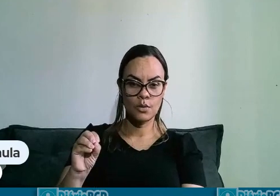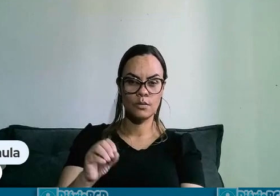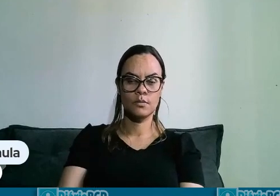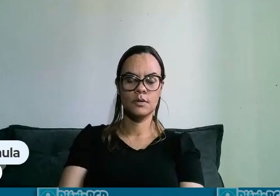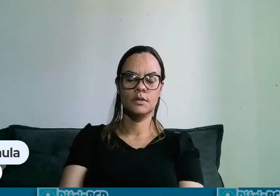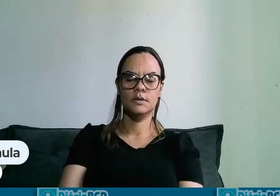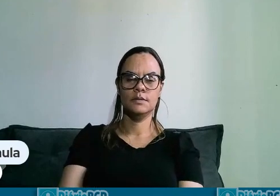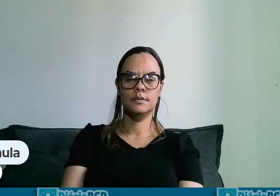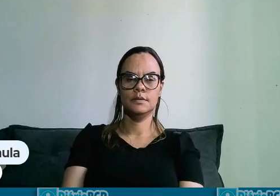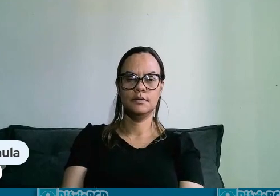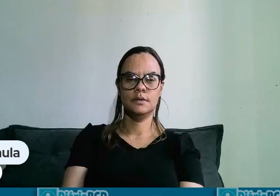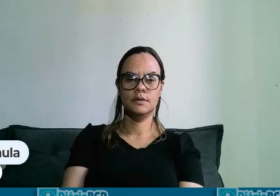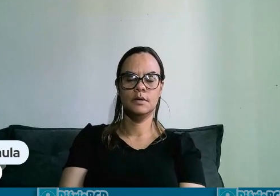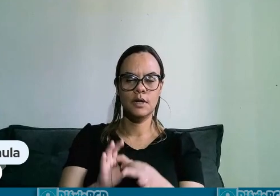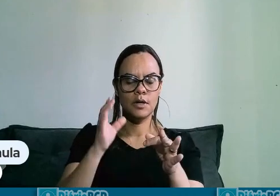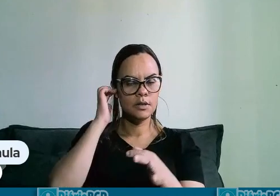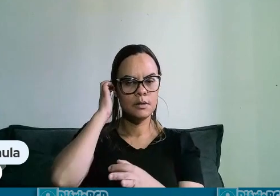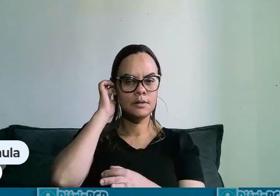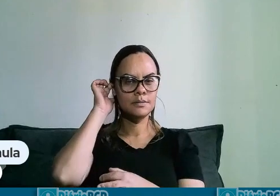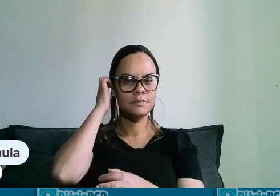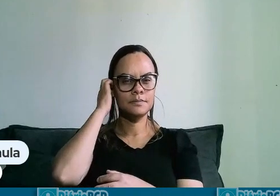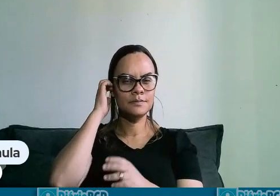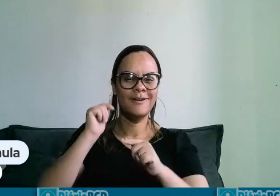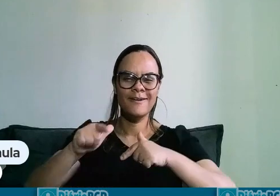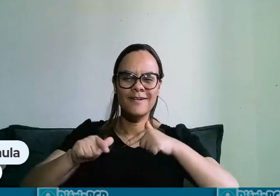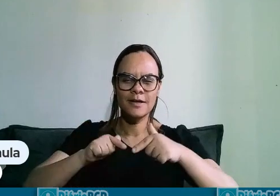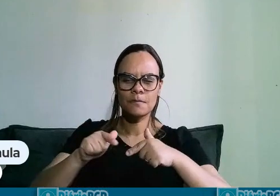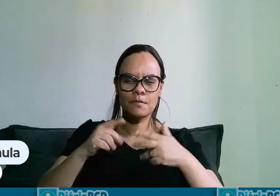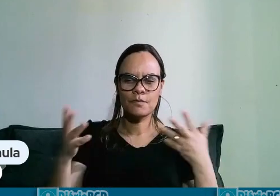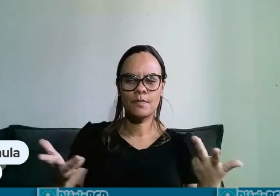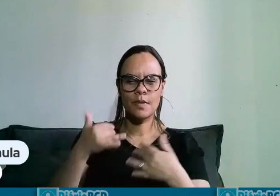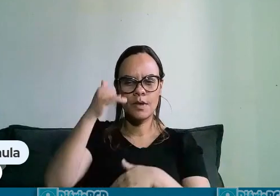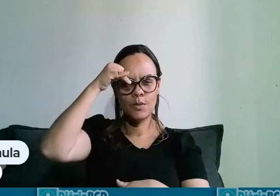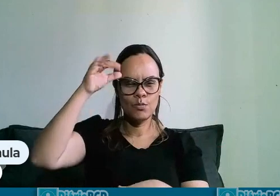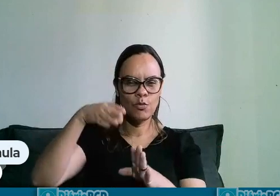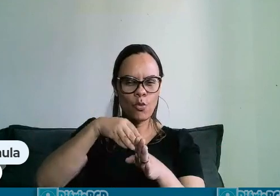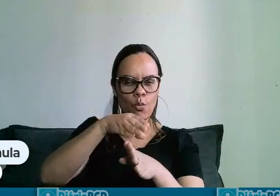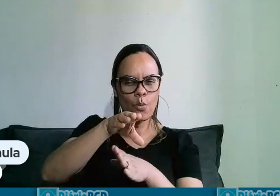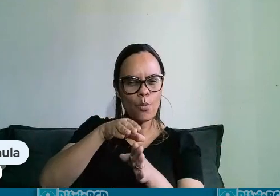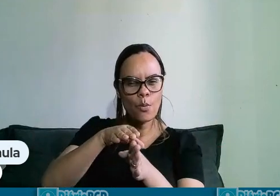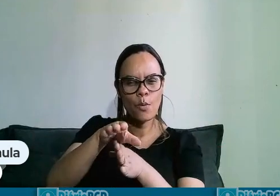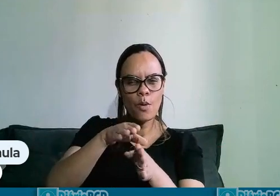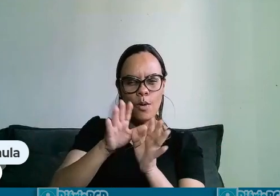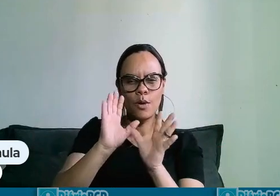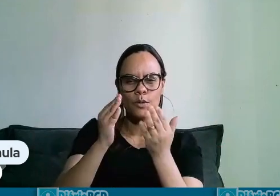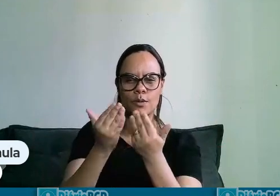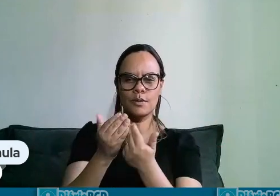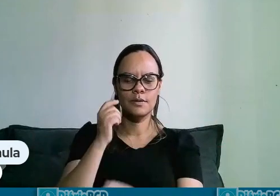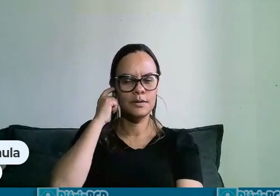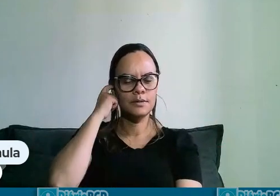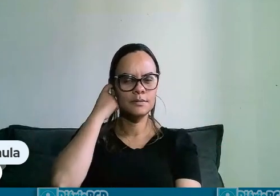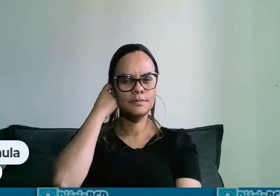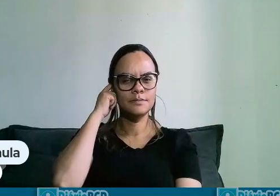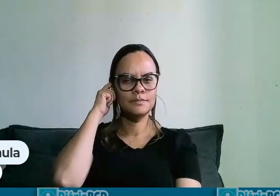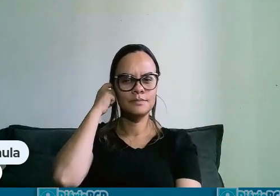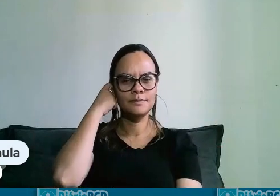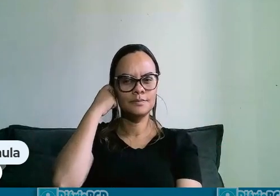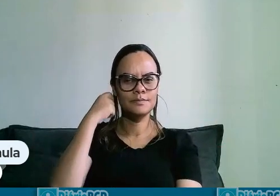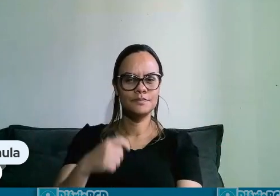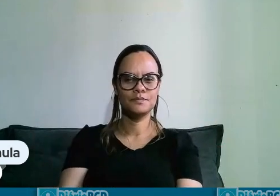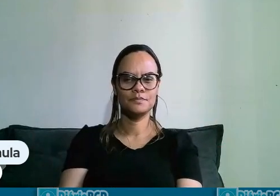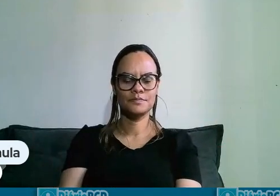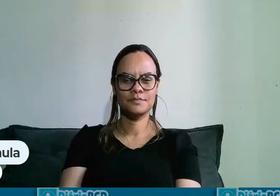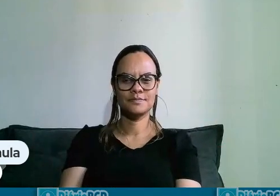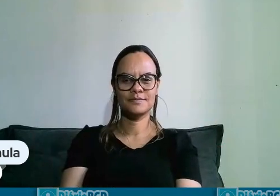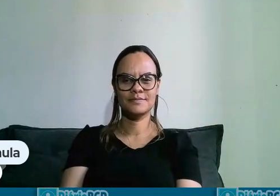vai estar à disposição aí para fazer esse trabalho de prevenção e orientação aí da comunidade. Não se preocupe se você não conseguiu anotar